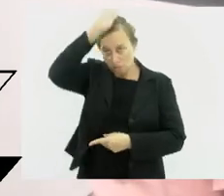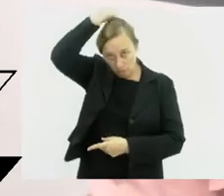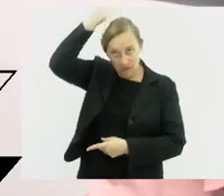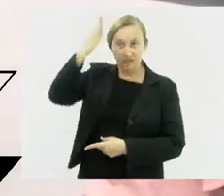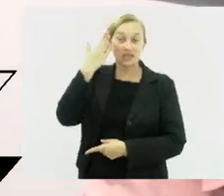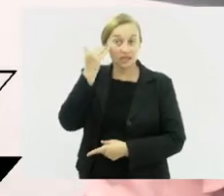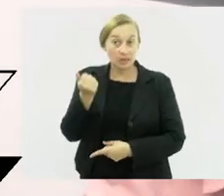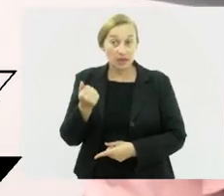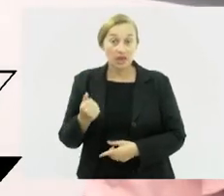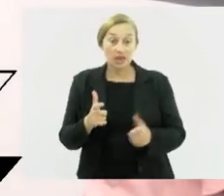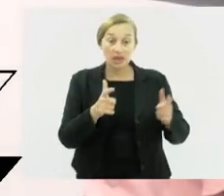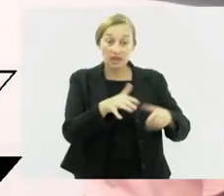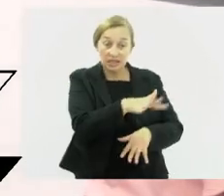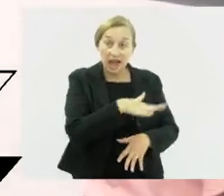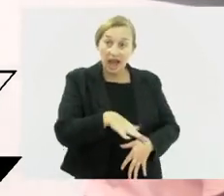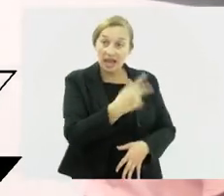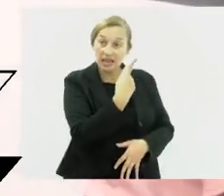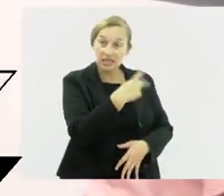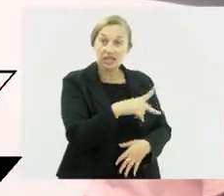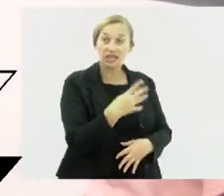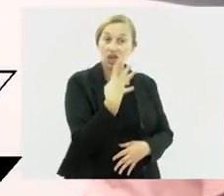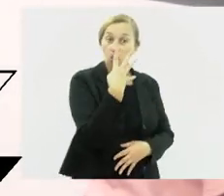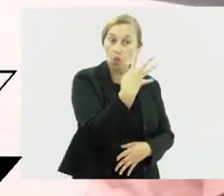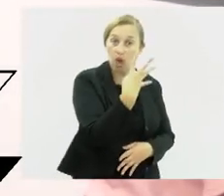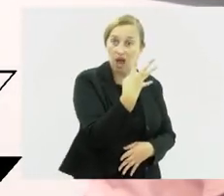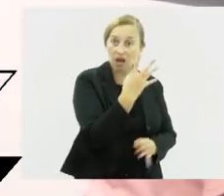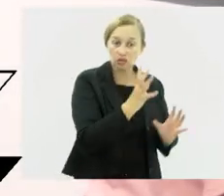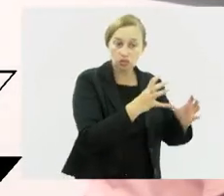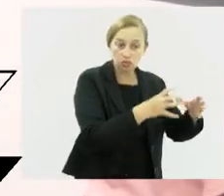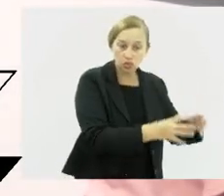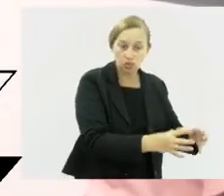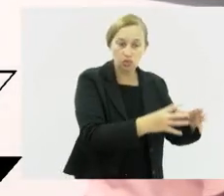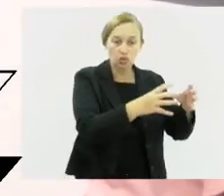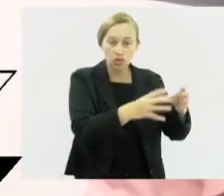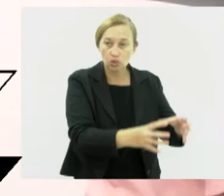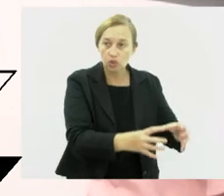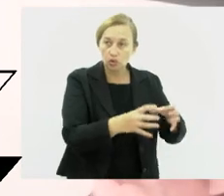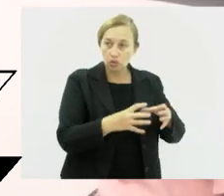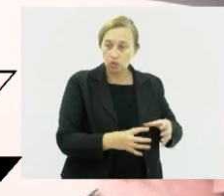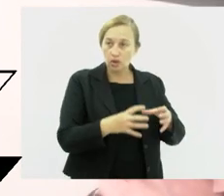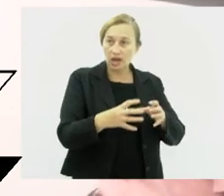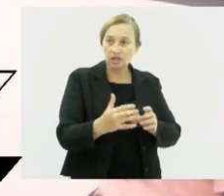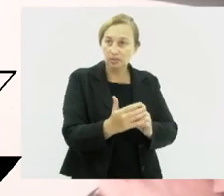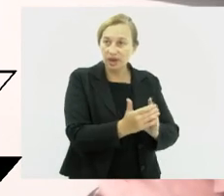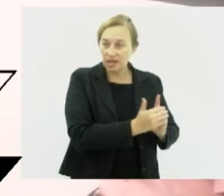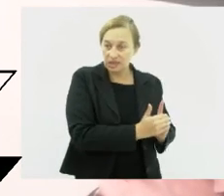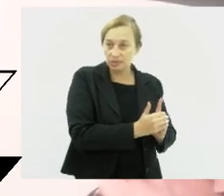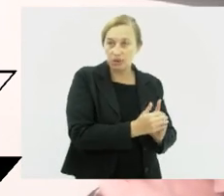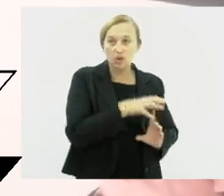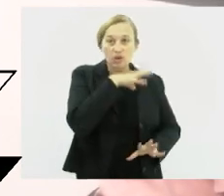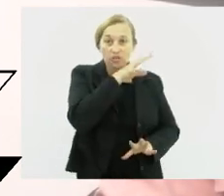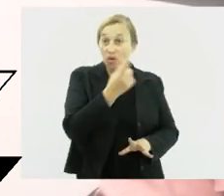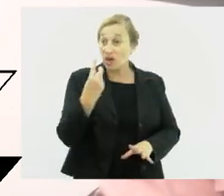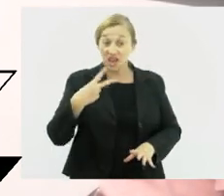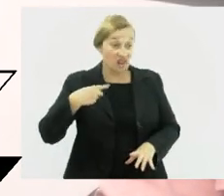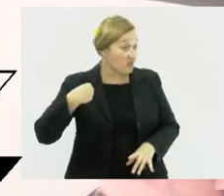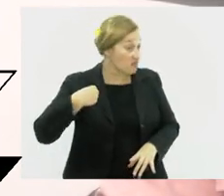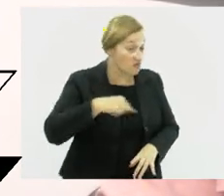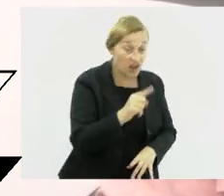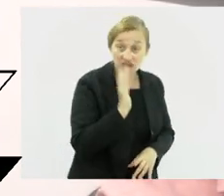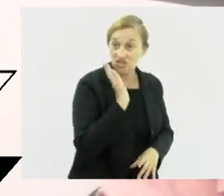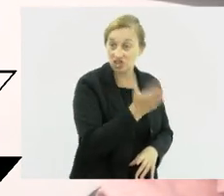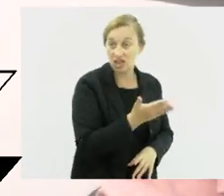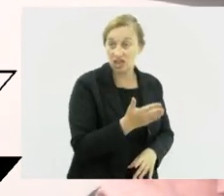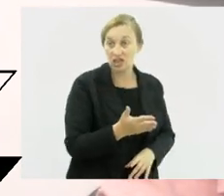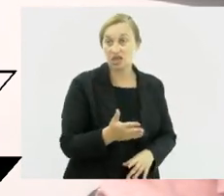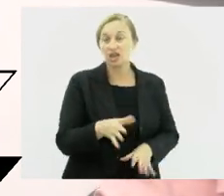região dele 4 hospedagens com adestradores preparados para receber aquele animal. Ele vai na hora. A formação